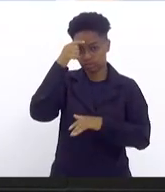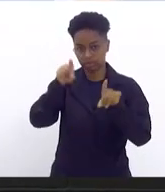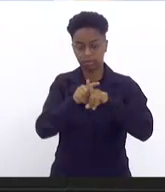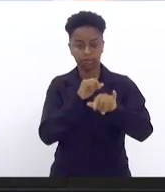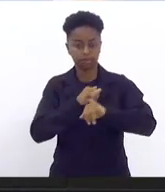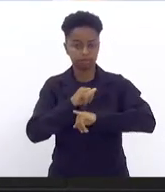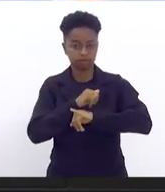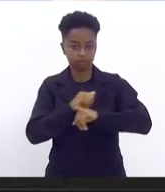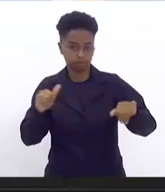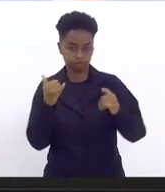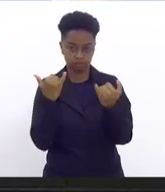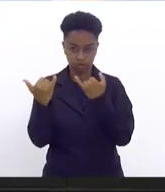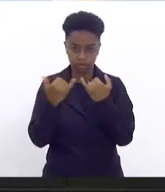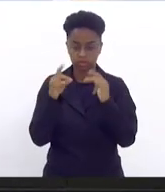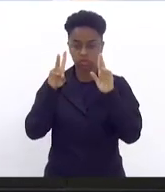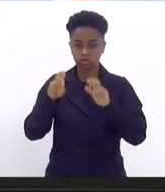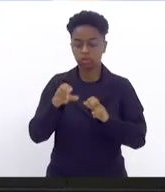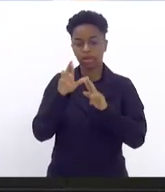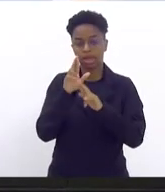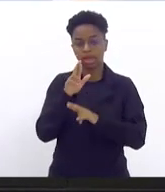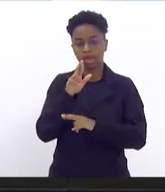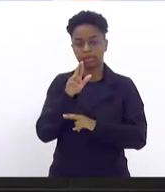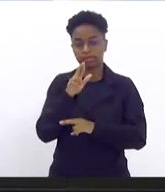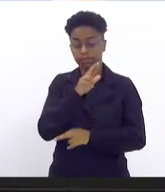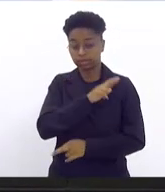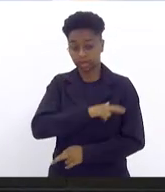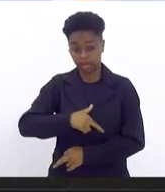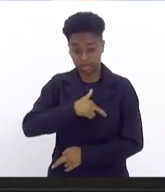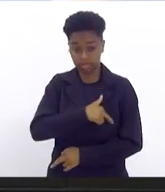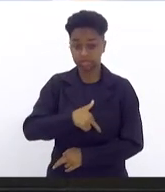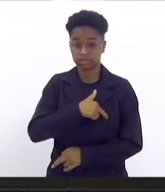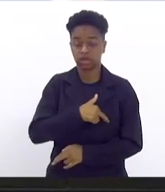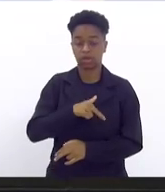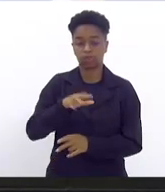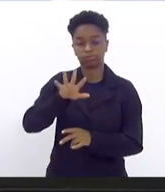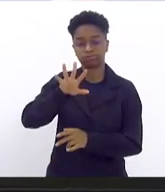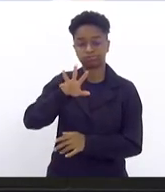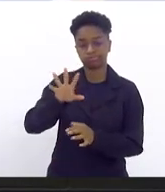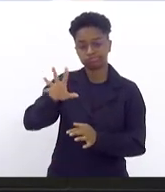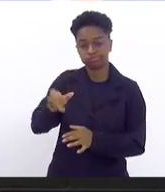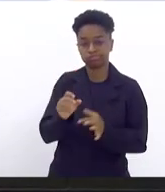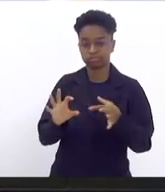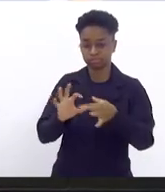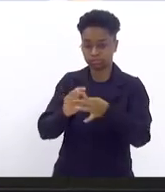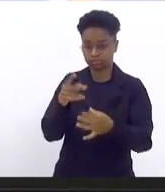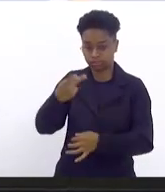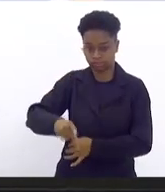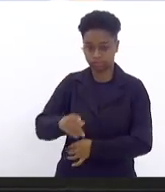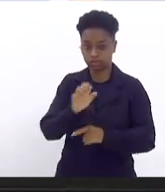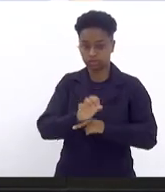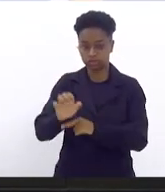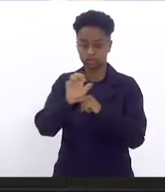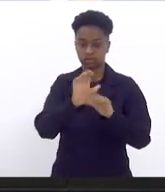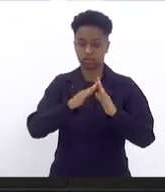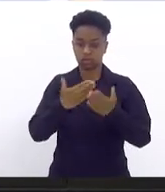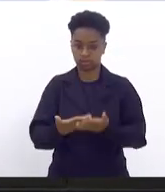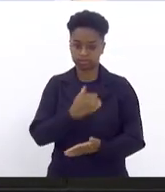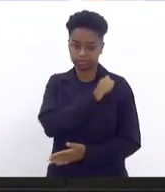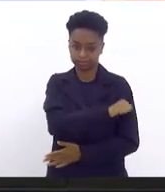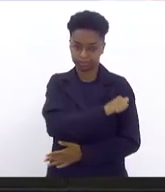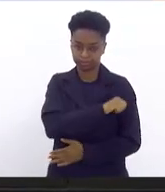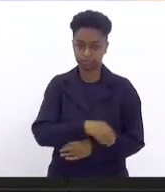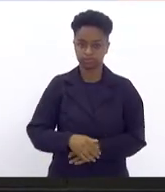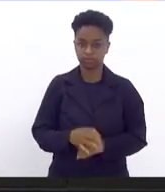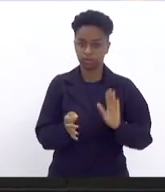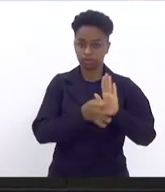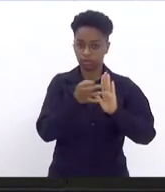Informação sobre as Religiões de Matrizes Africanas nas escolas estaduais do Estado do Rio de Janeiro. Para parecer, deputada Verônica. O